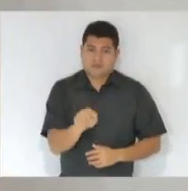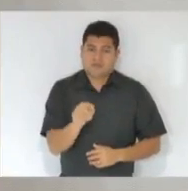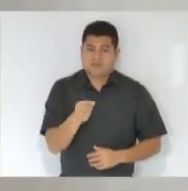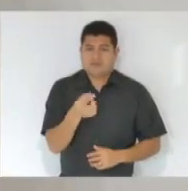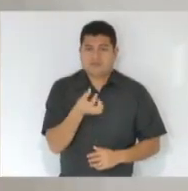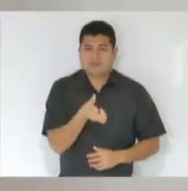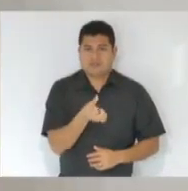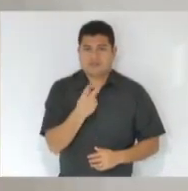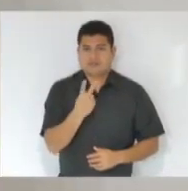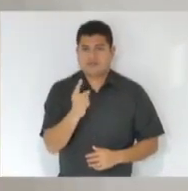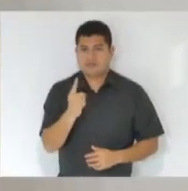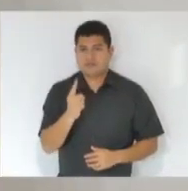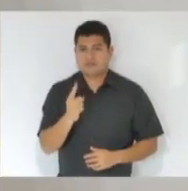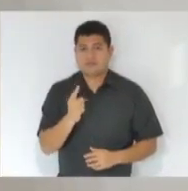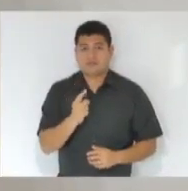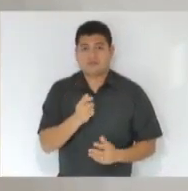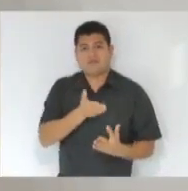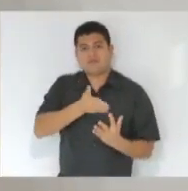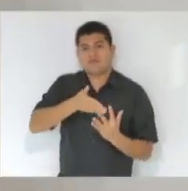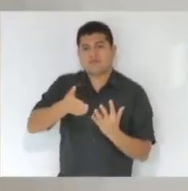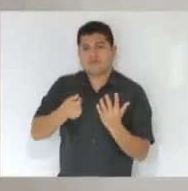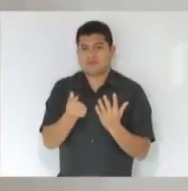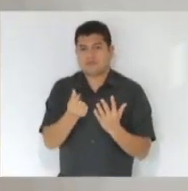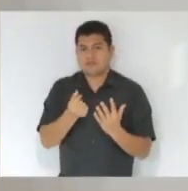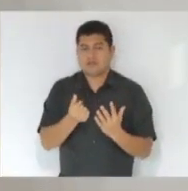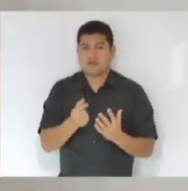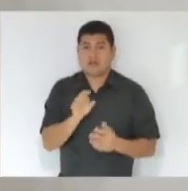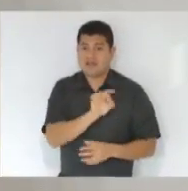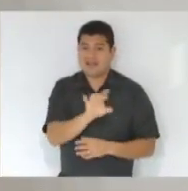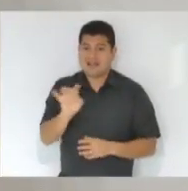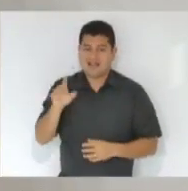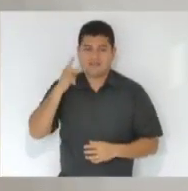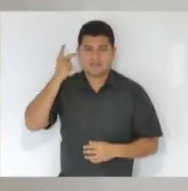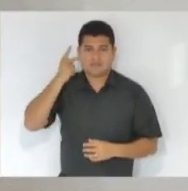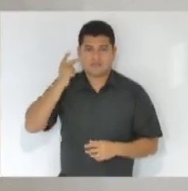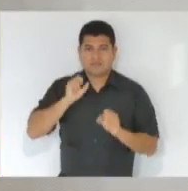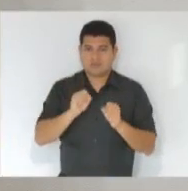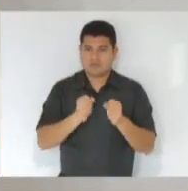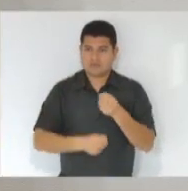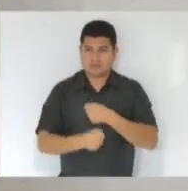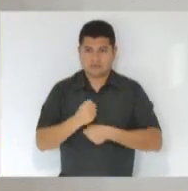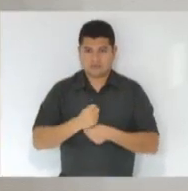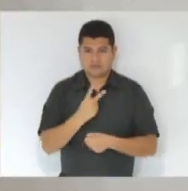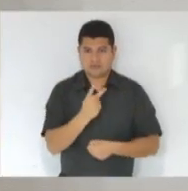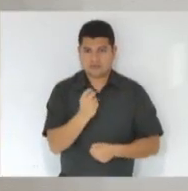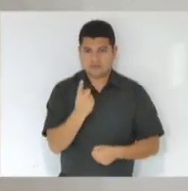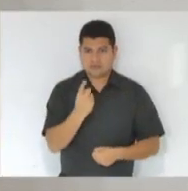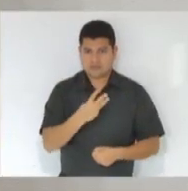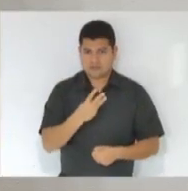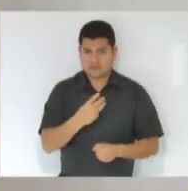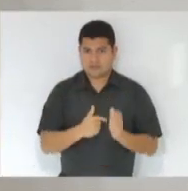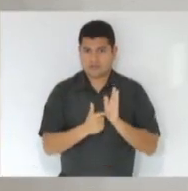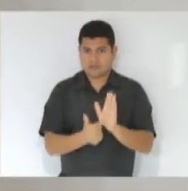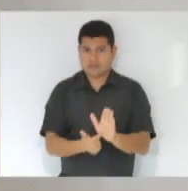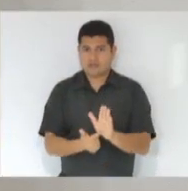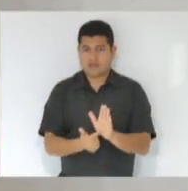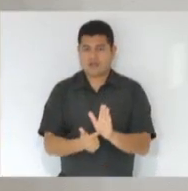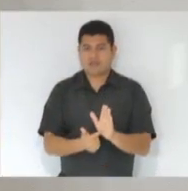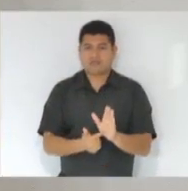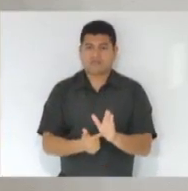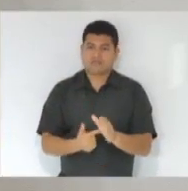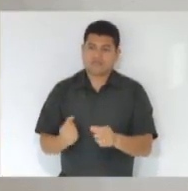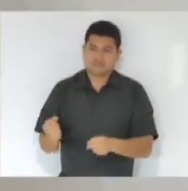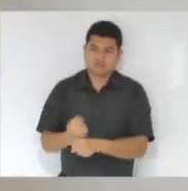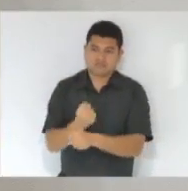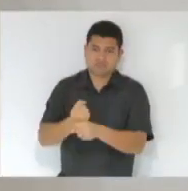Neste financiamento, cada parlamentar pôde, na época, 2013, indicar obras aos municípios no